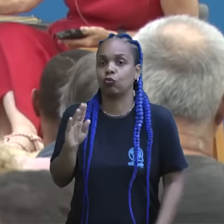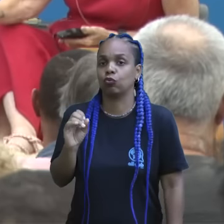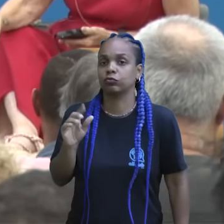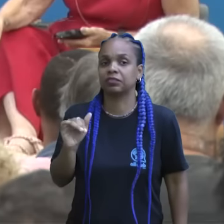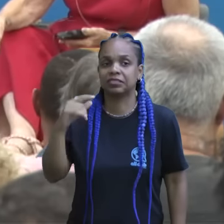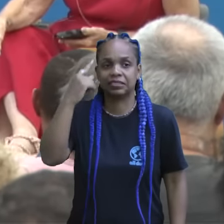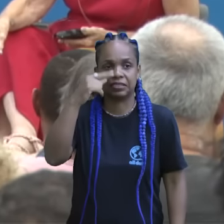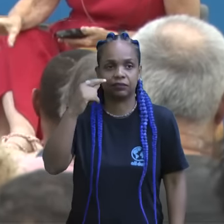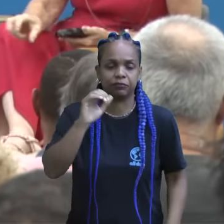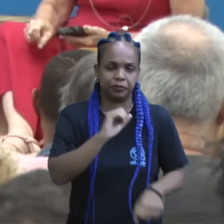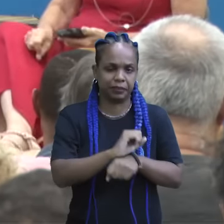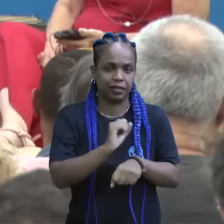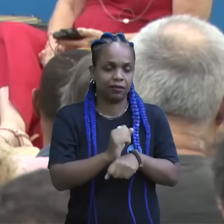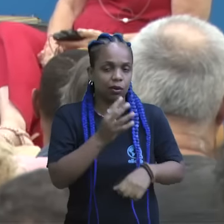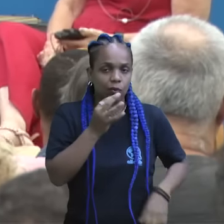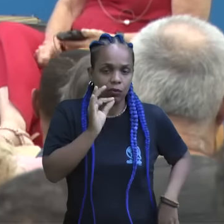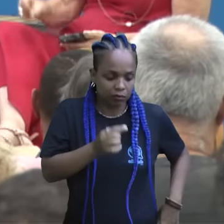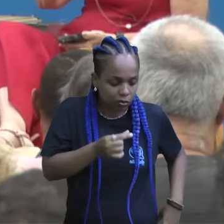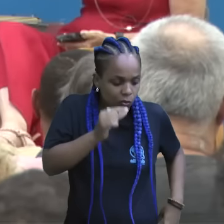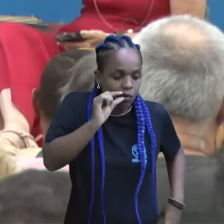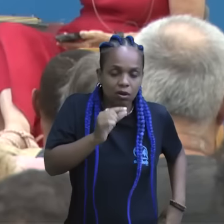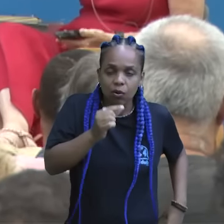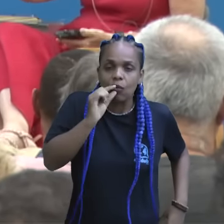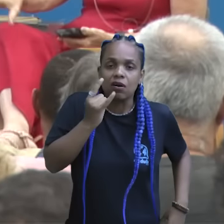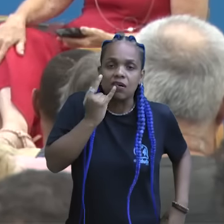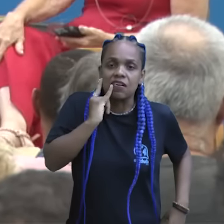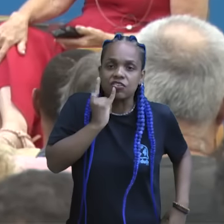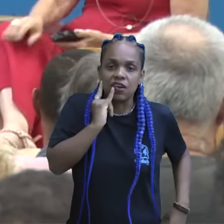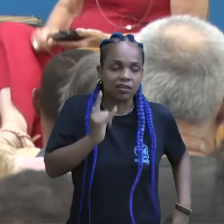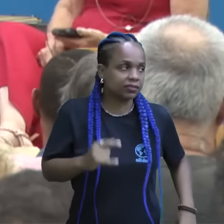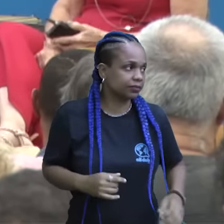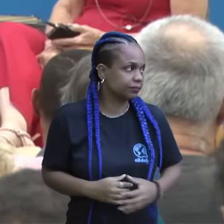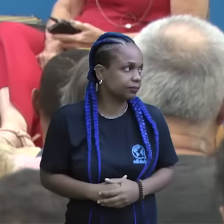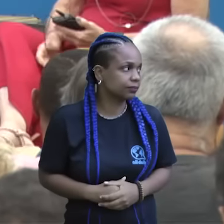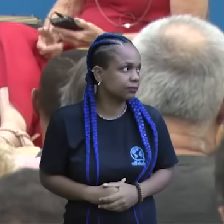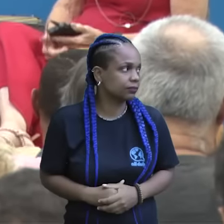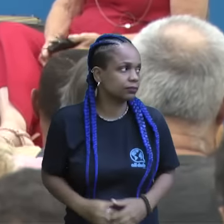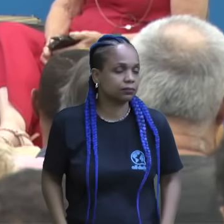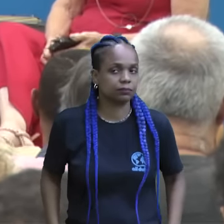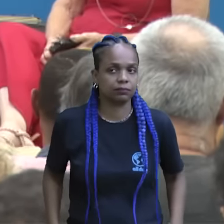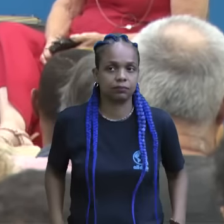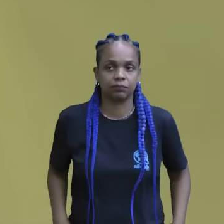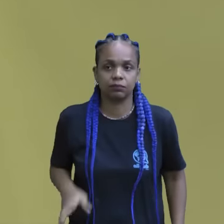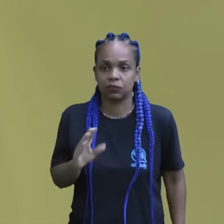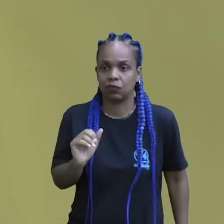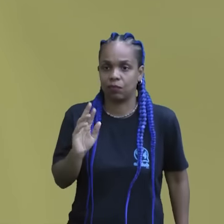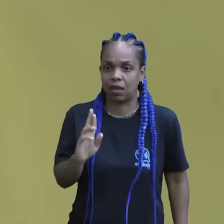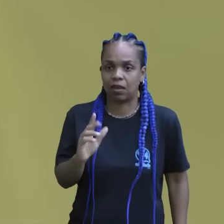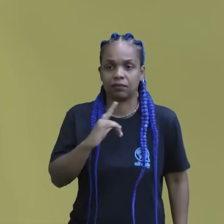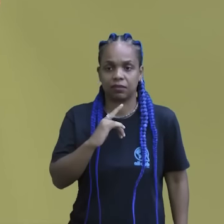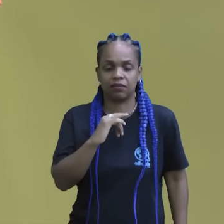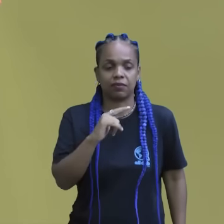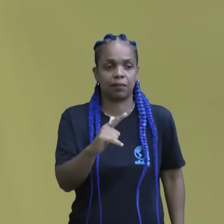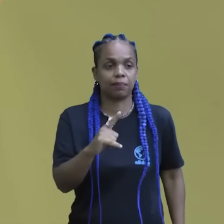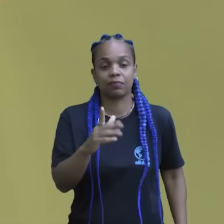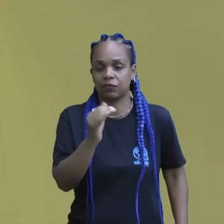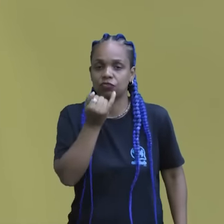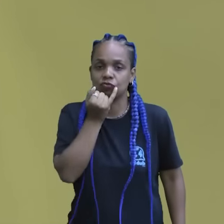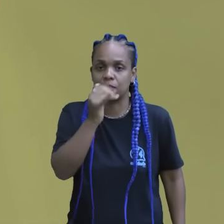no embarque, né, dos trens, que eram os últimos bares a fechar. Eu fico pensando quanta